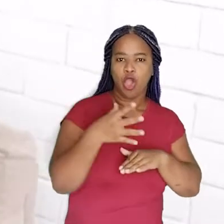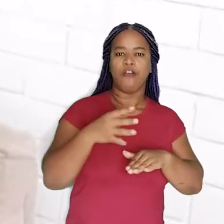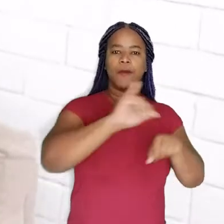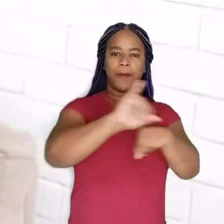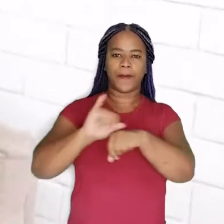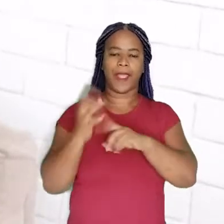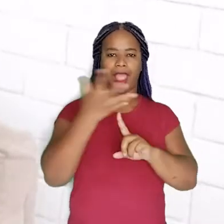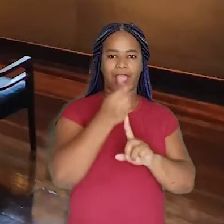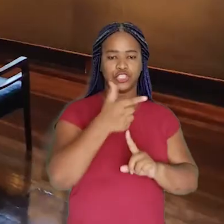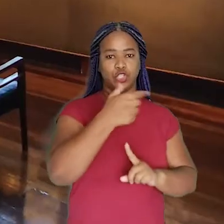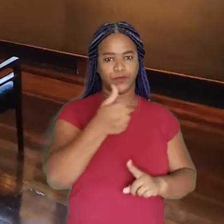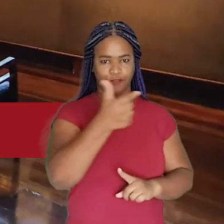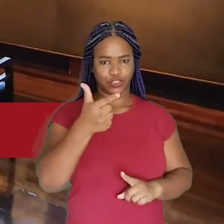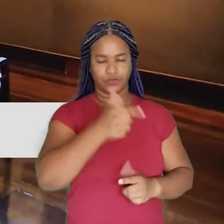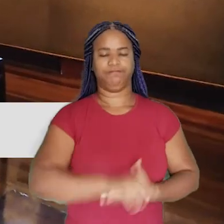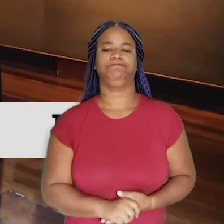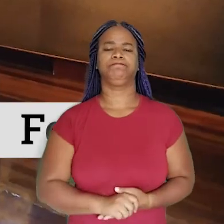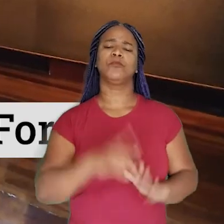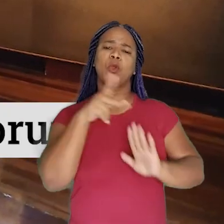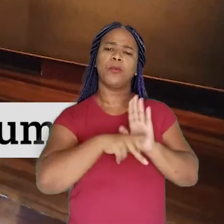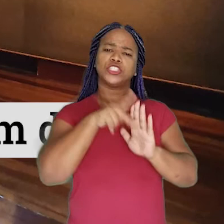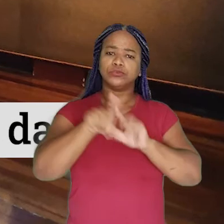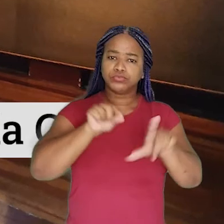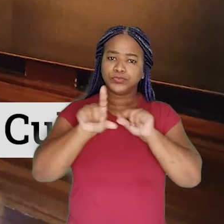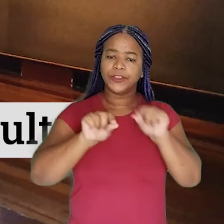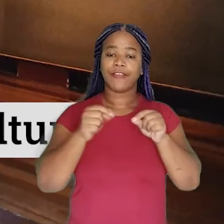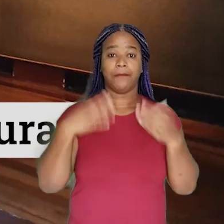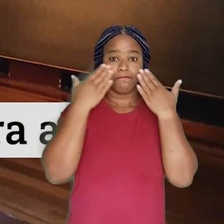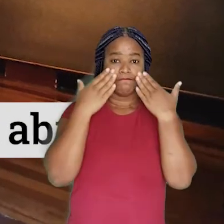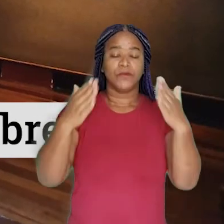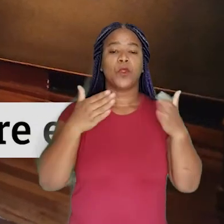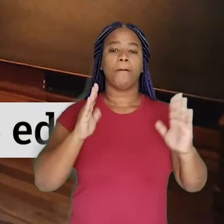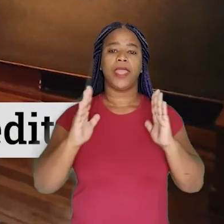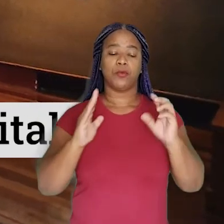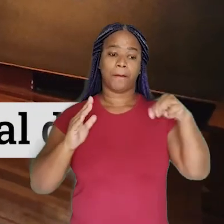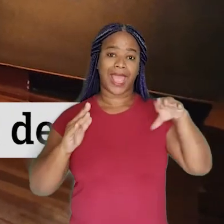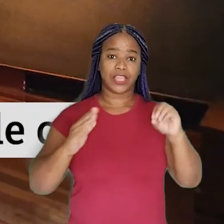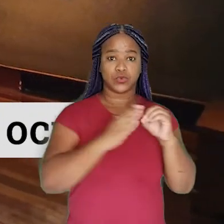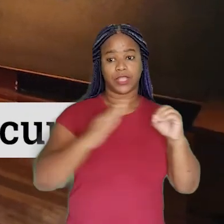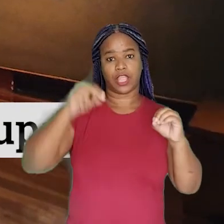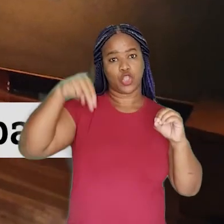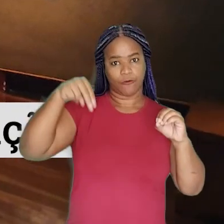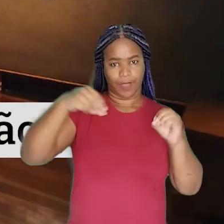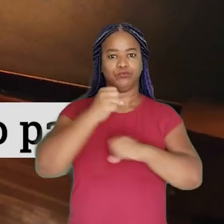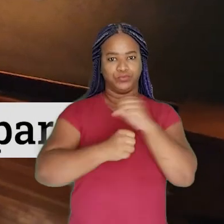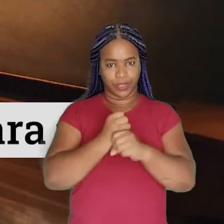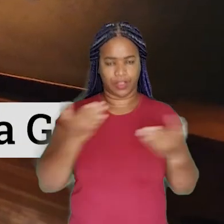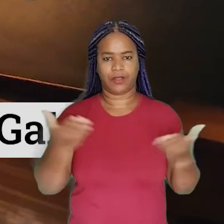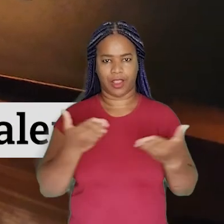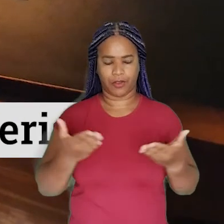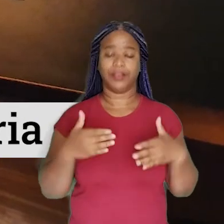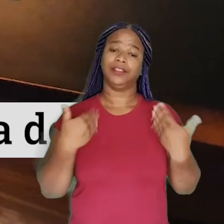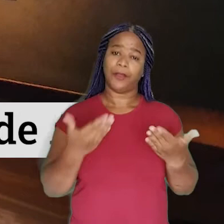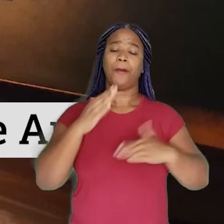em 2022. Os projetos selecionados serão expostos no período de março a novembro deste ano, e artistas e curadores em